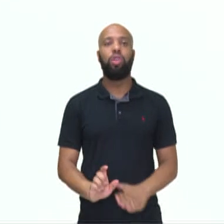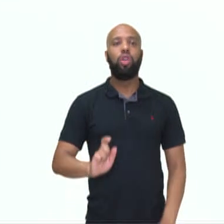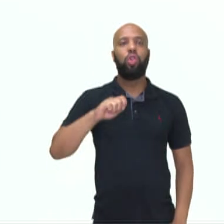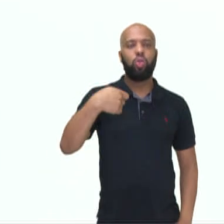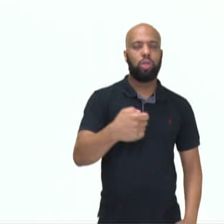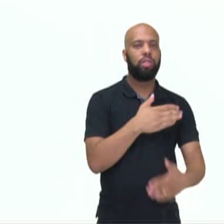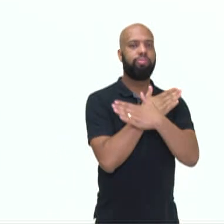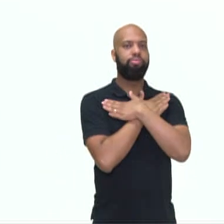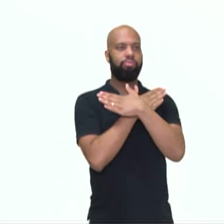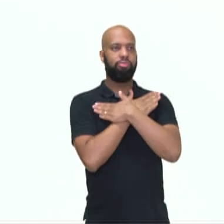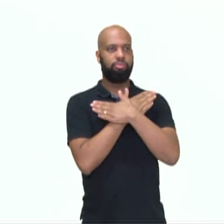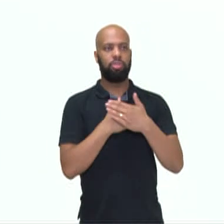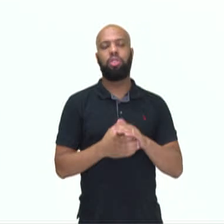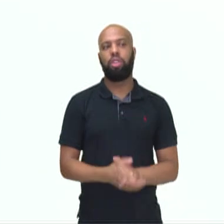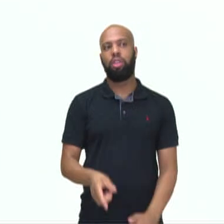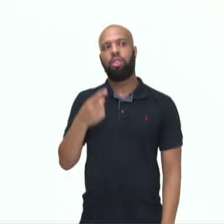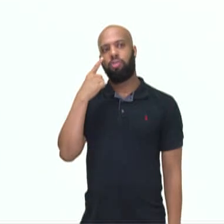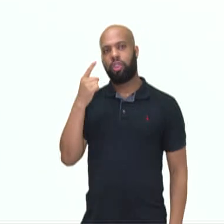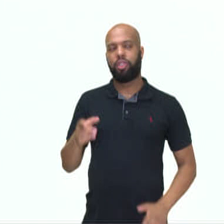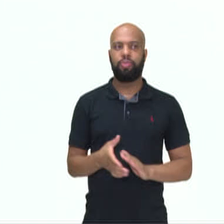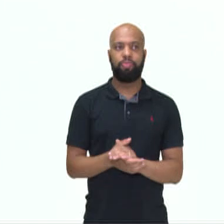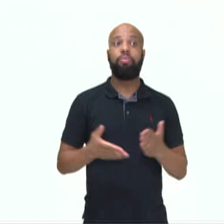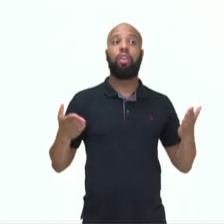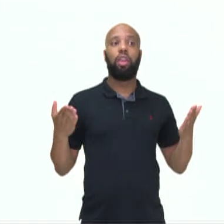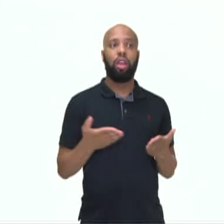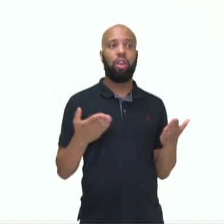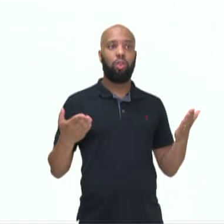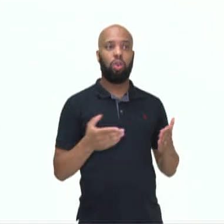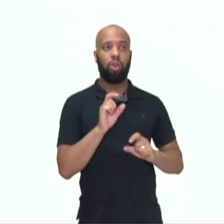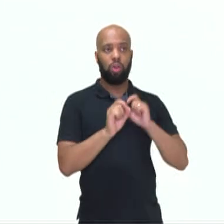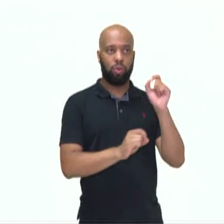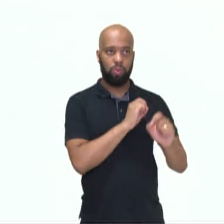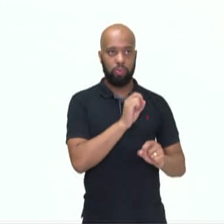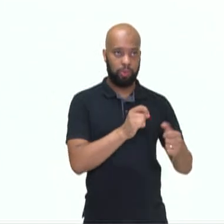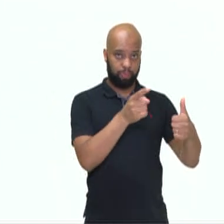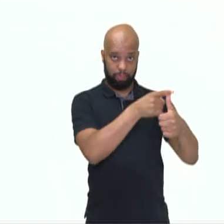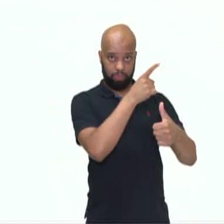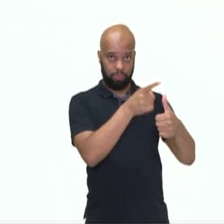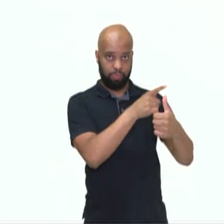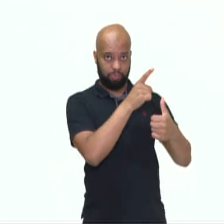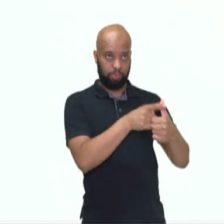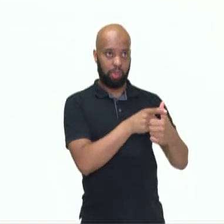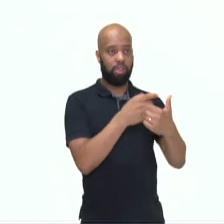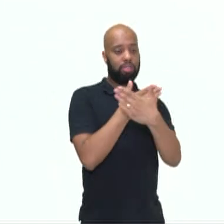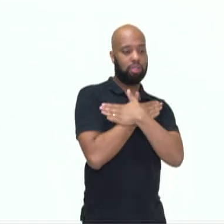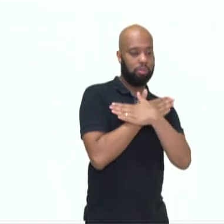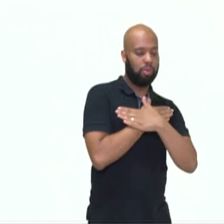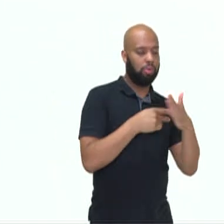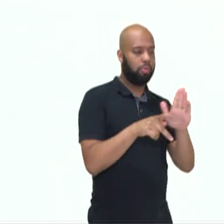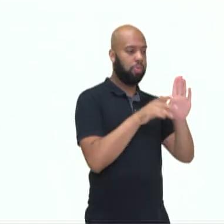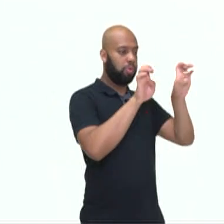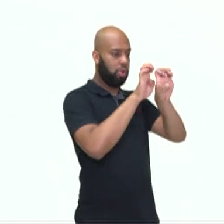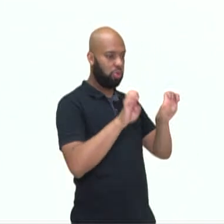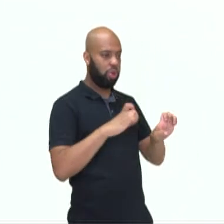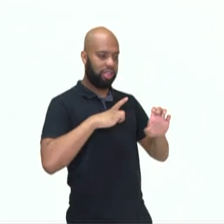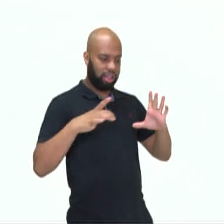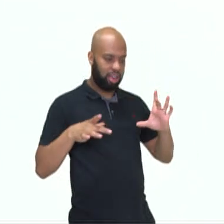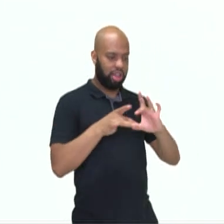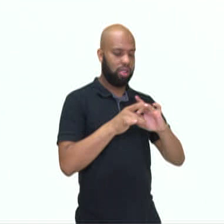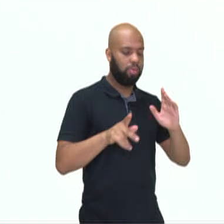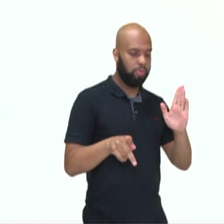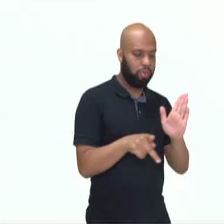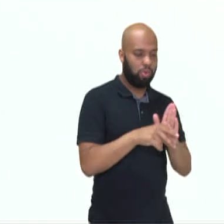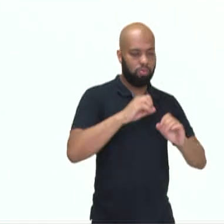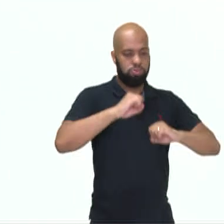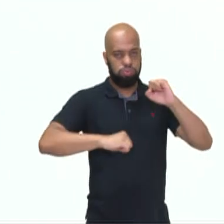desemprego. Então, vamos lá. Desemprego estrutural está ligado à automação industrial e à substituição